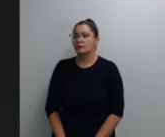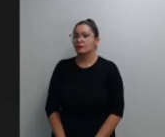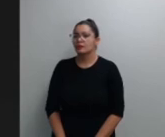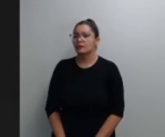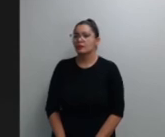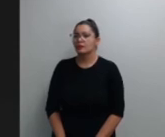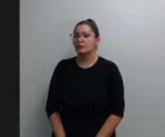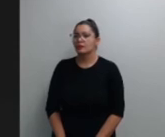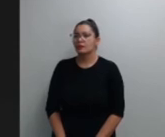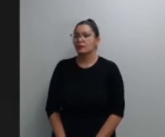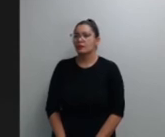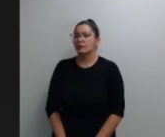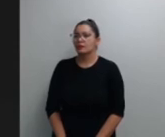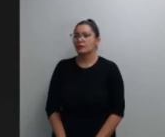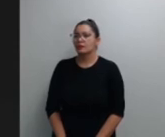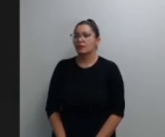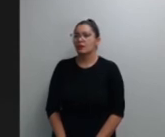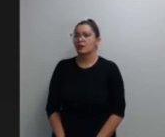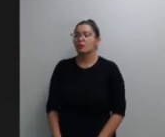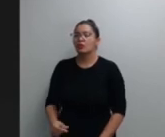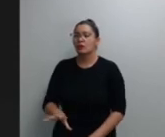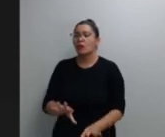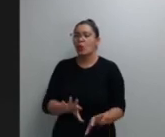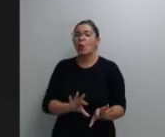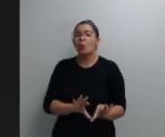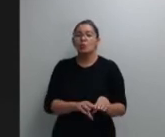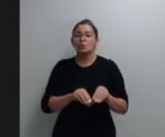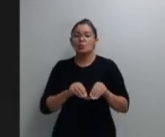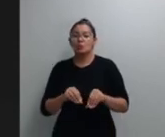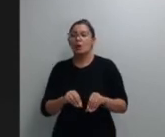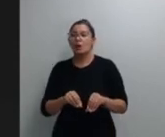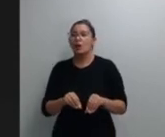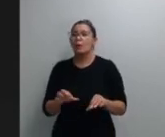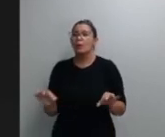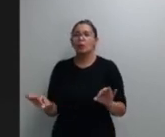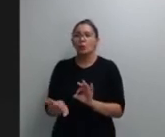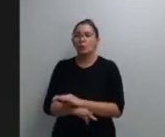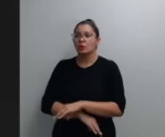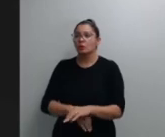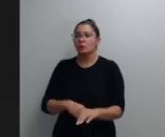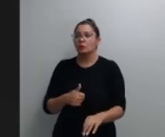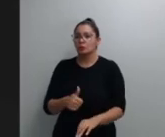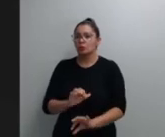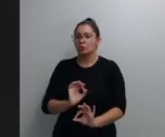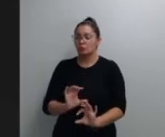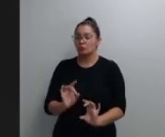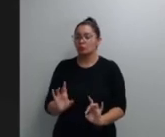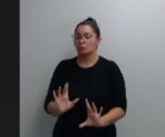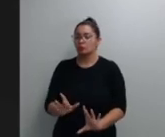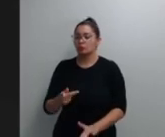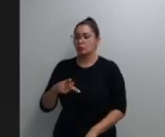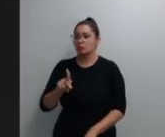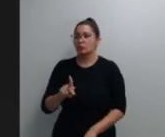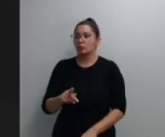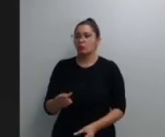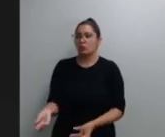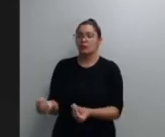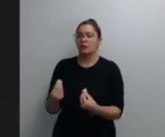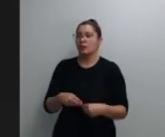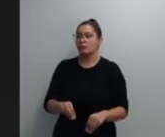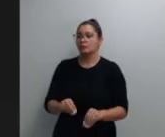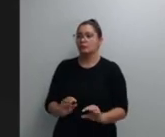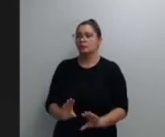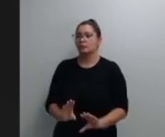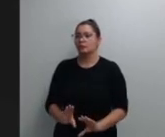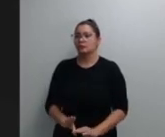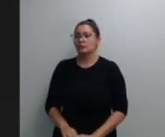não eles só não foram retirados porque não tem como eu retirar só de vossa excelência quando vem da virtual eu tenho que levar